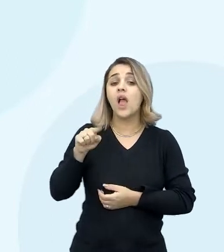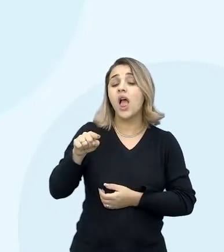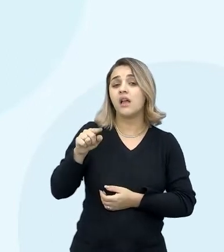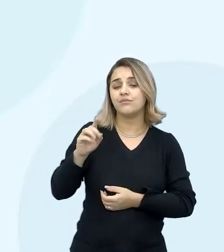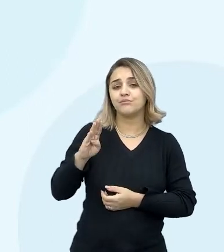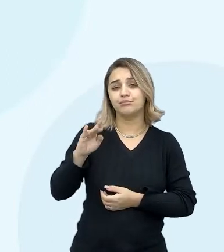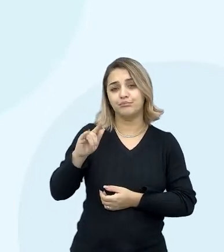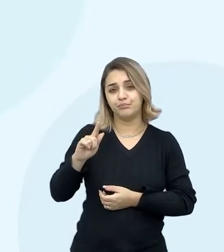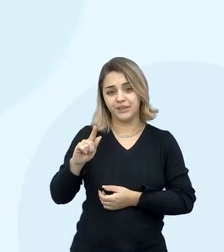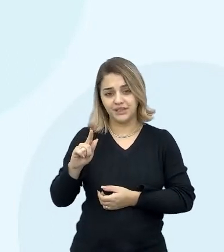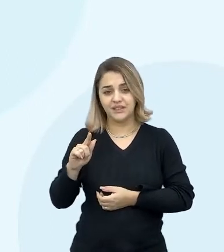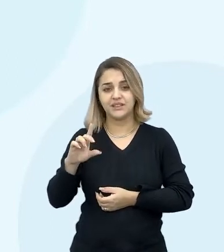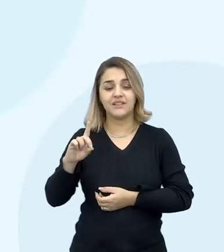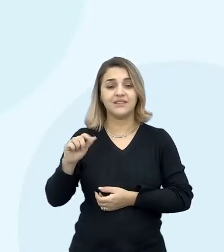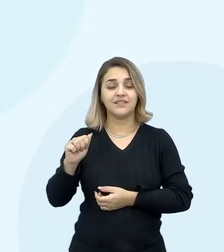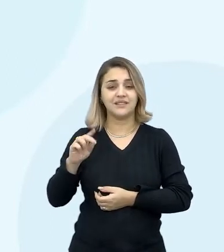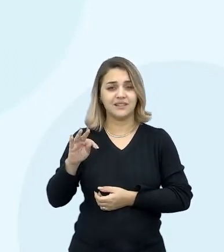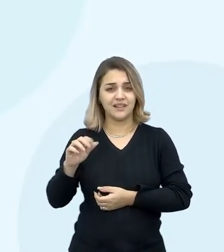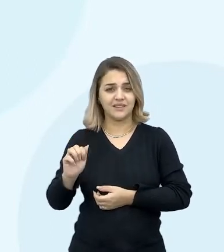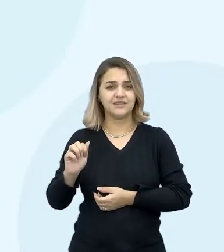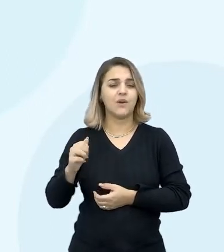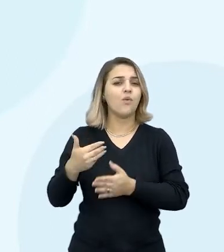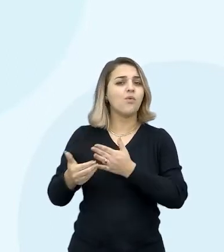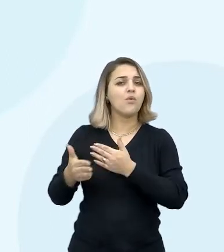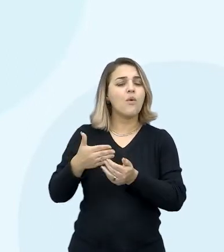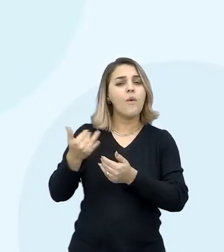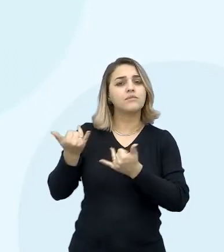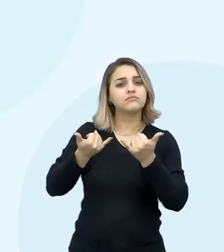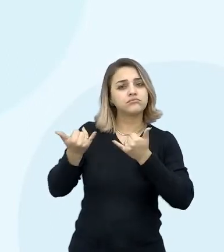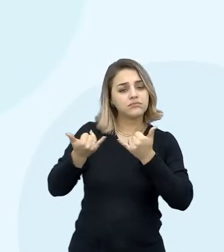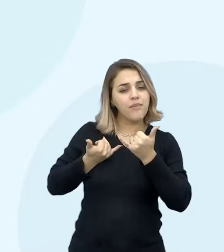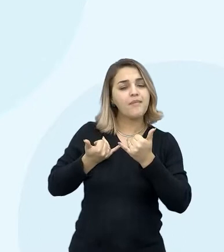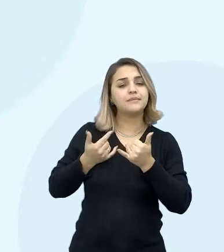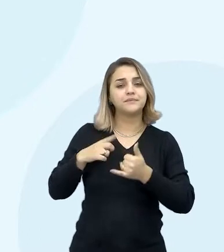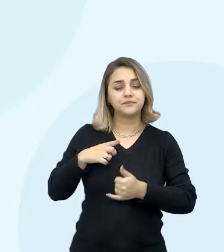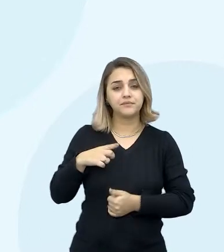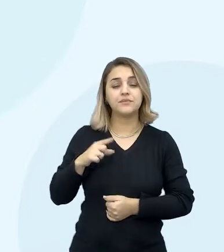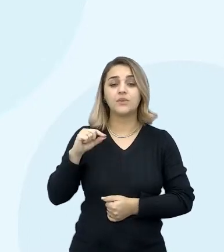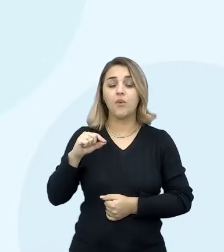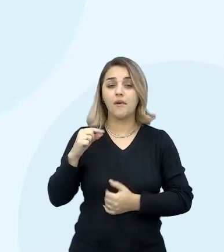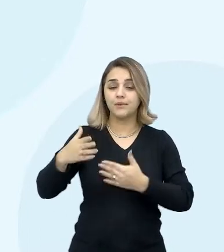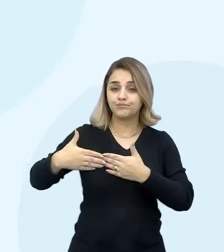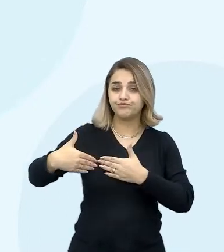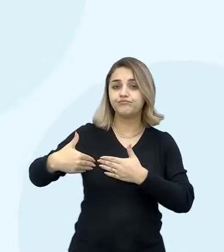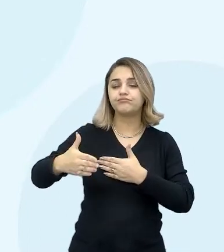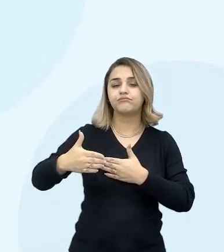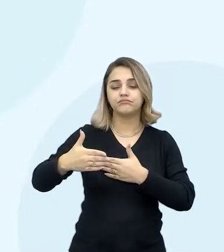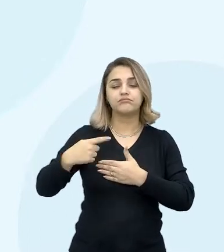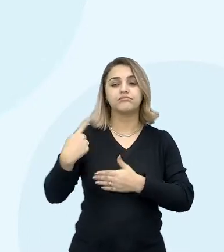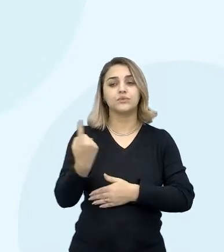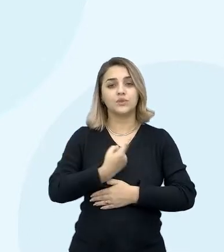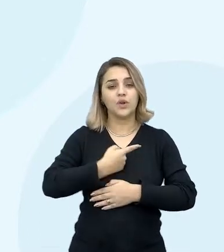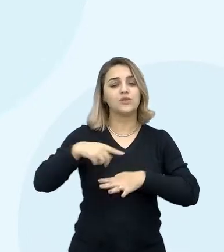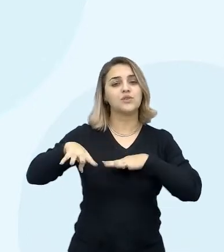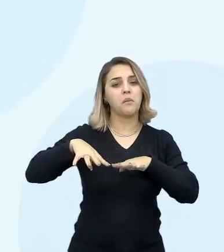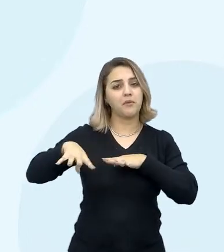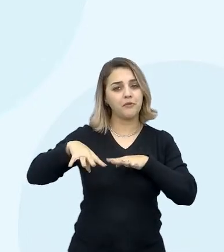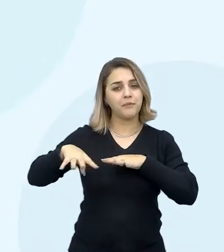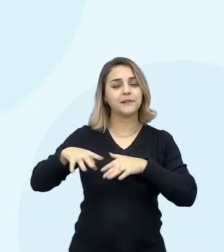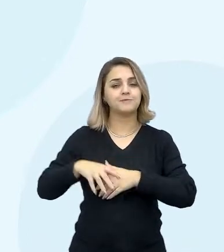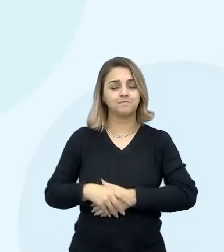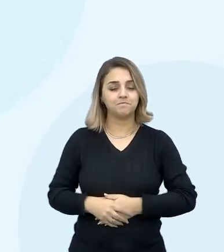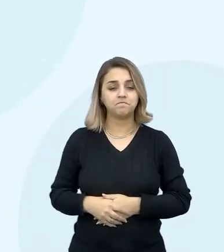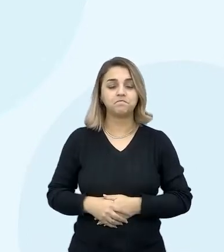toda e qualquer informação e dado que a gente gera a partir da nossa movimentação,